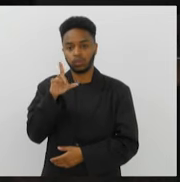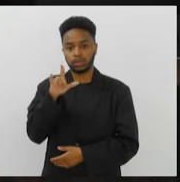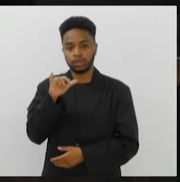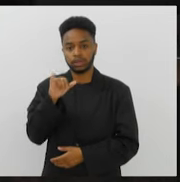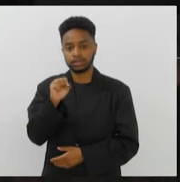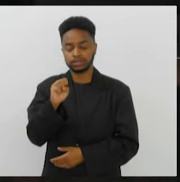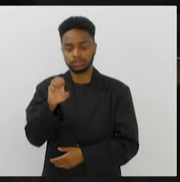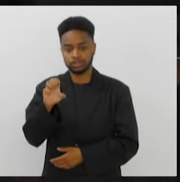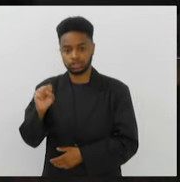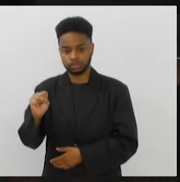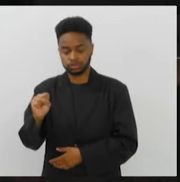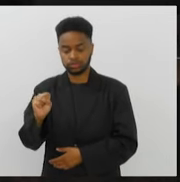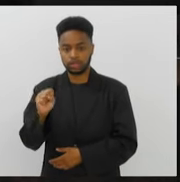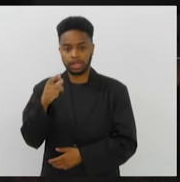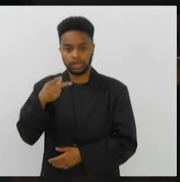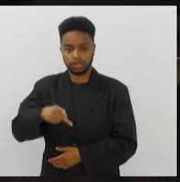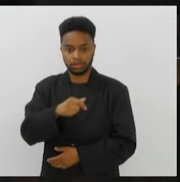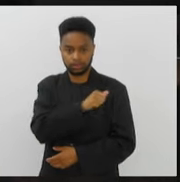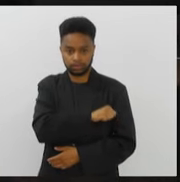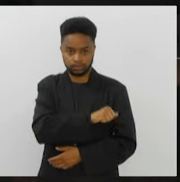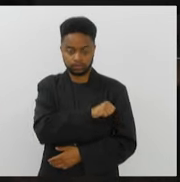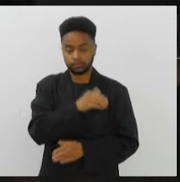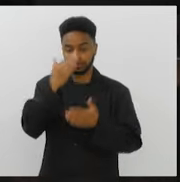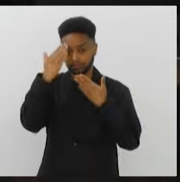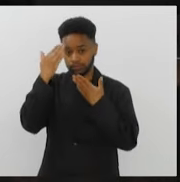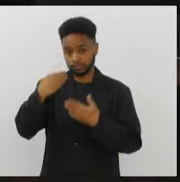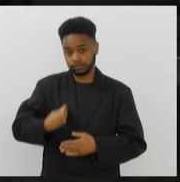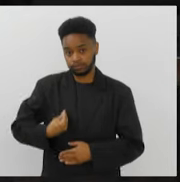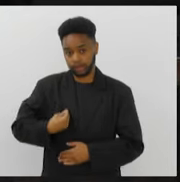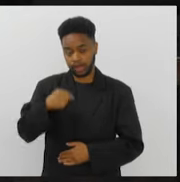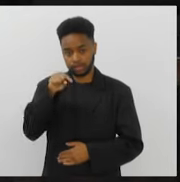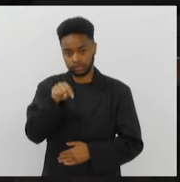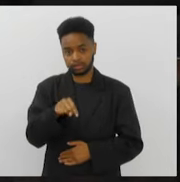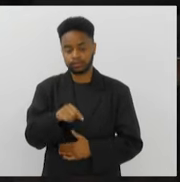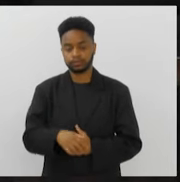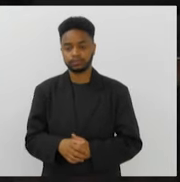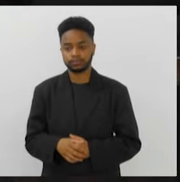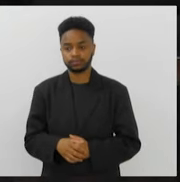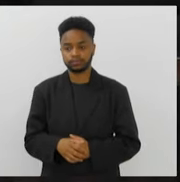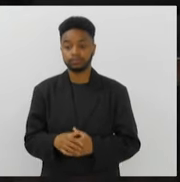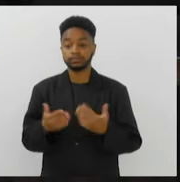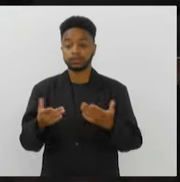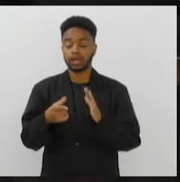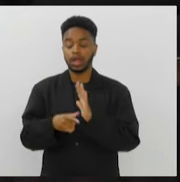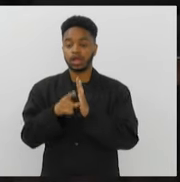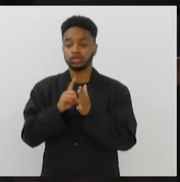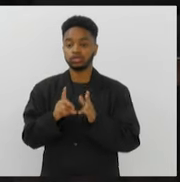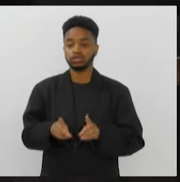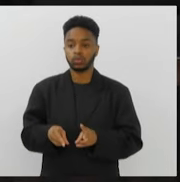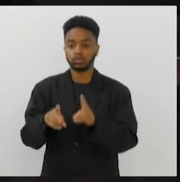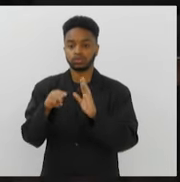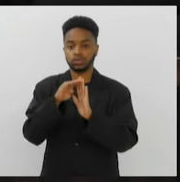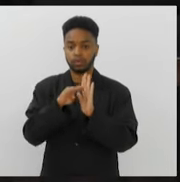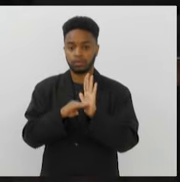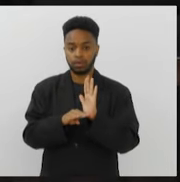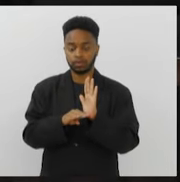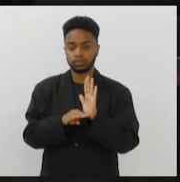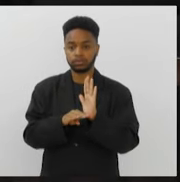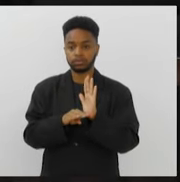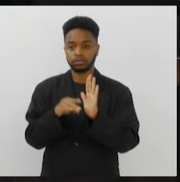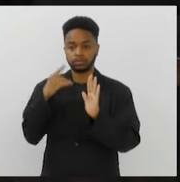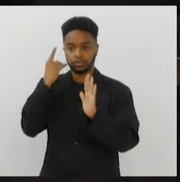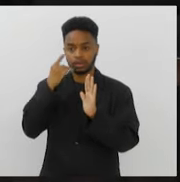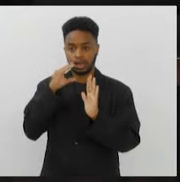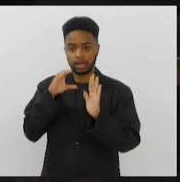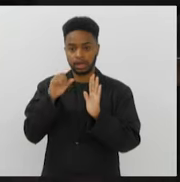Marins, aqui do Rio de Janeiro. Obrigado pela presença, vereador, conosco. E antes de continuar a pauta, e deputada Carla,